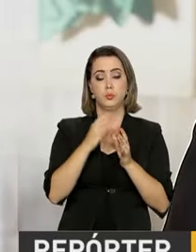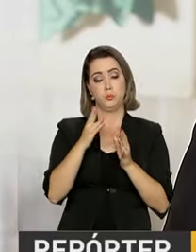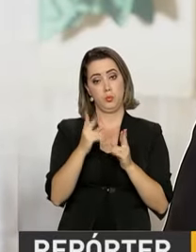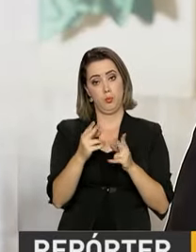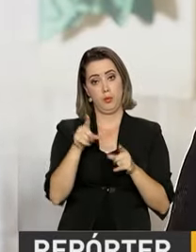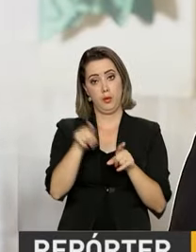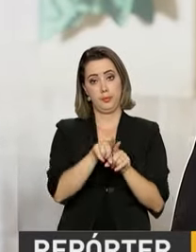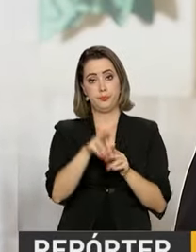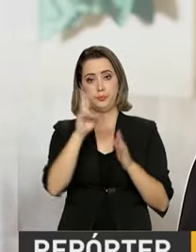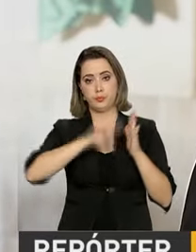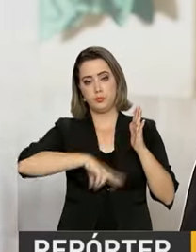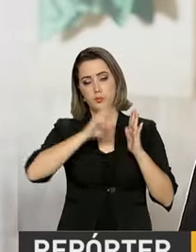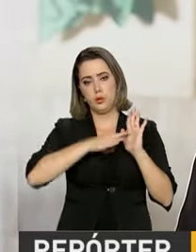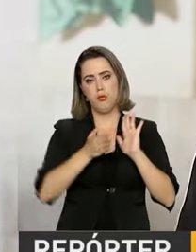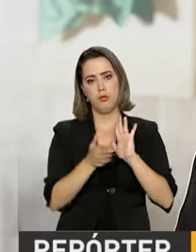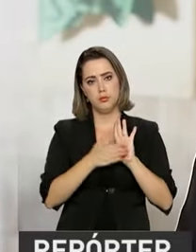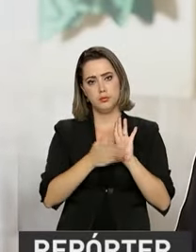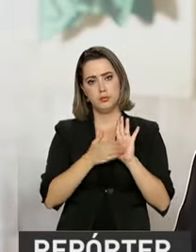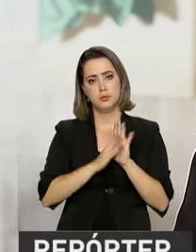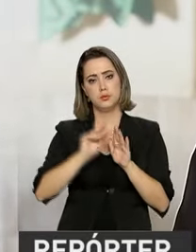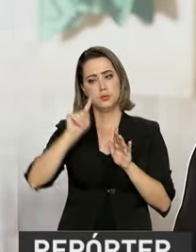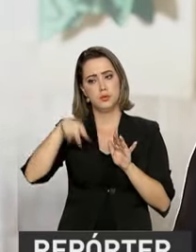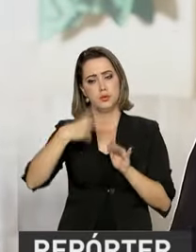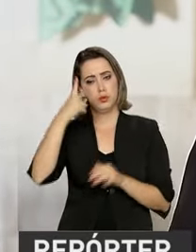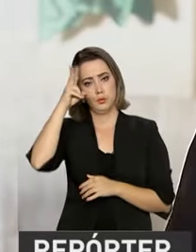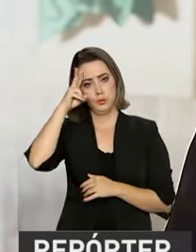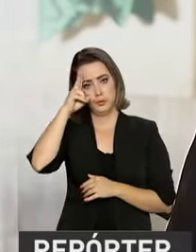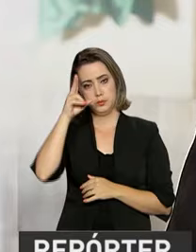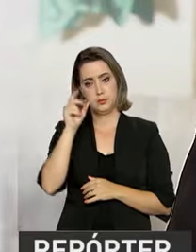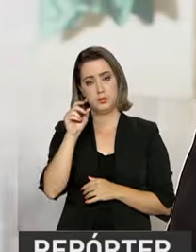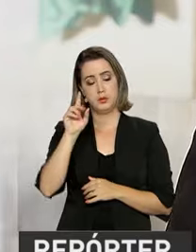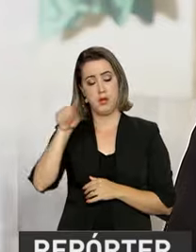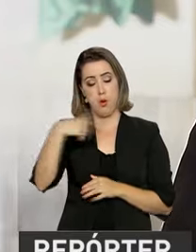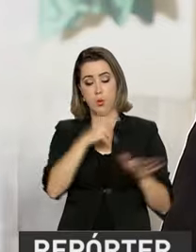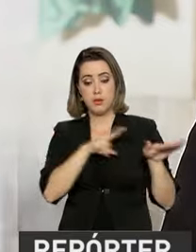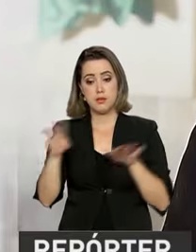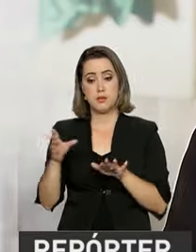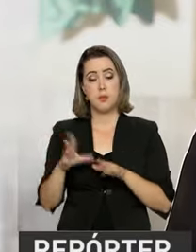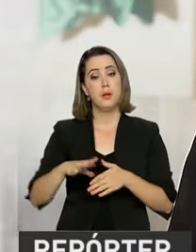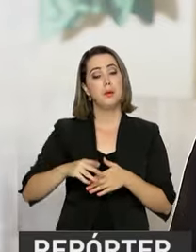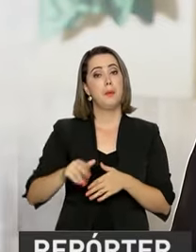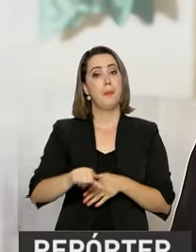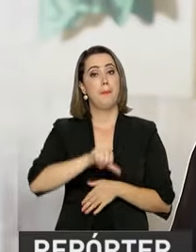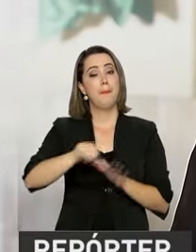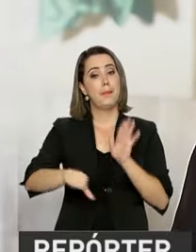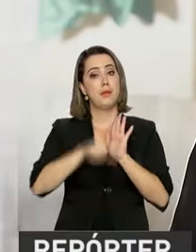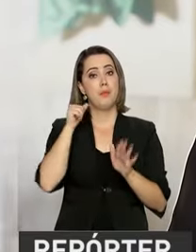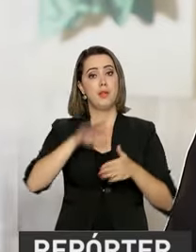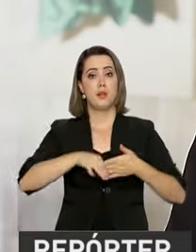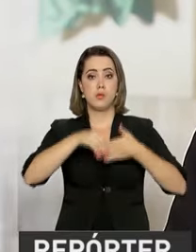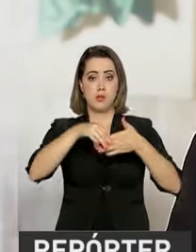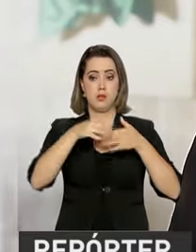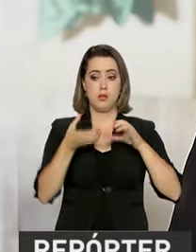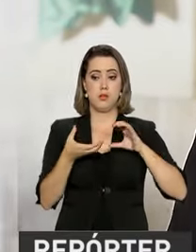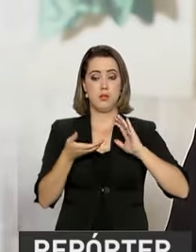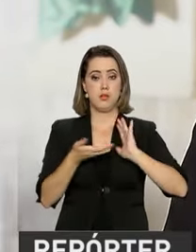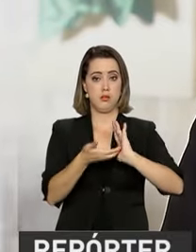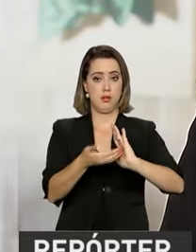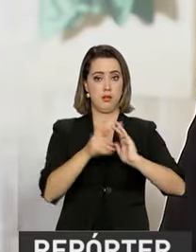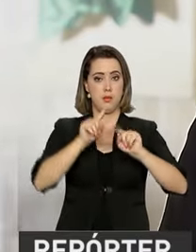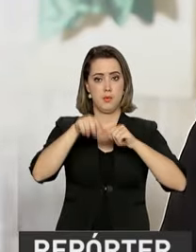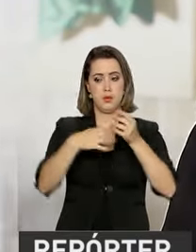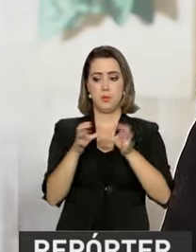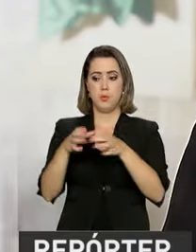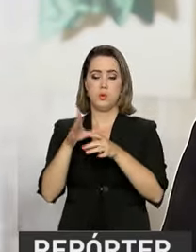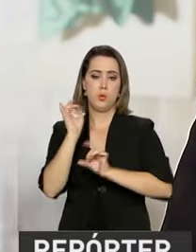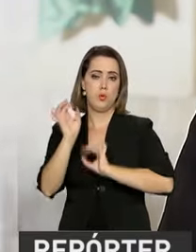Artur Maia deve ser apresentado na próxima semana primeiro aos líderes da câmara e depois na comissão especial